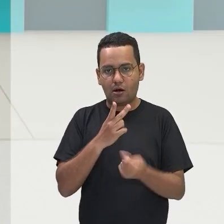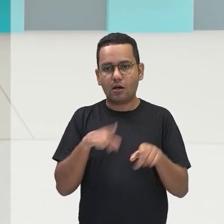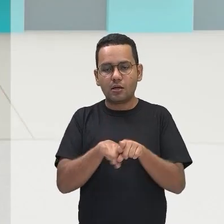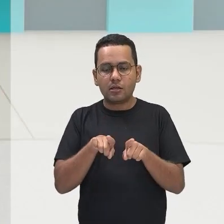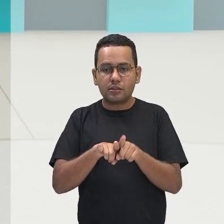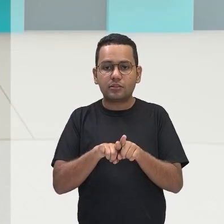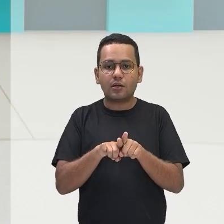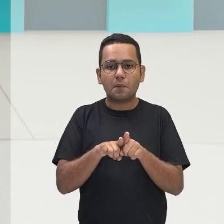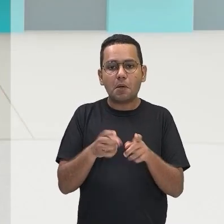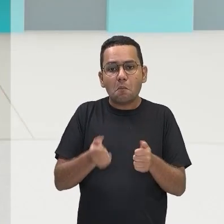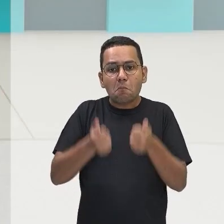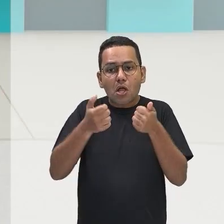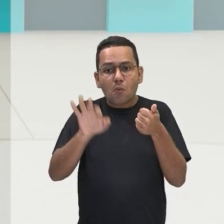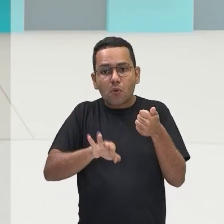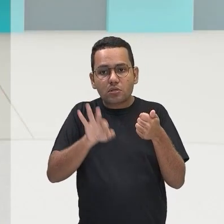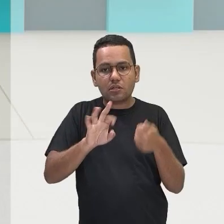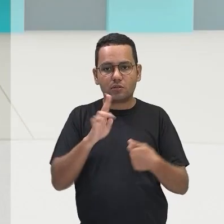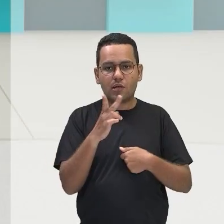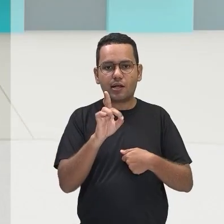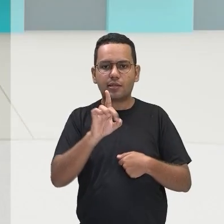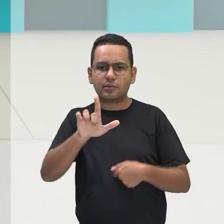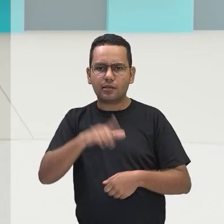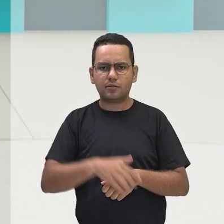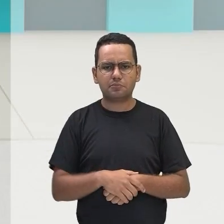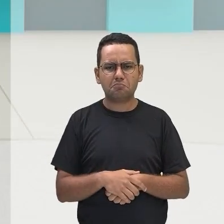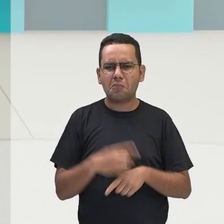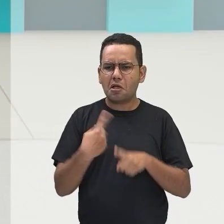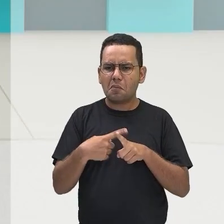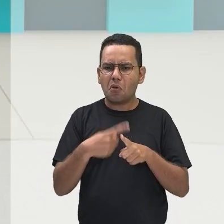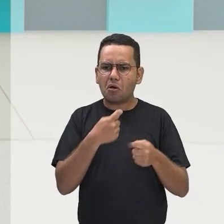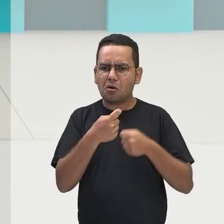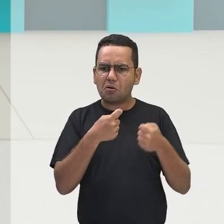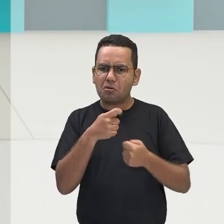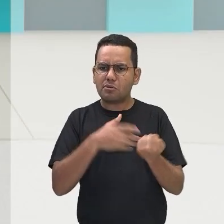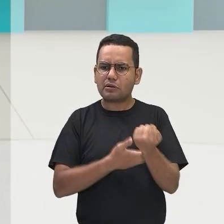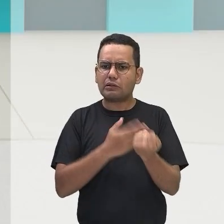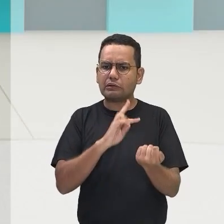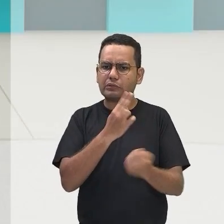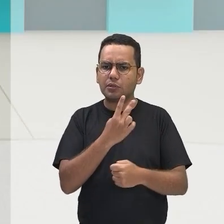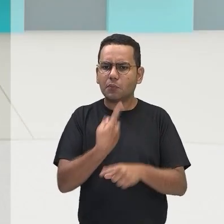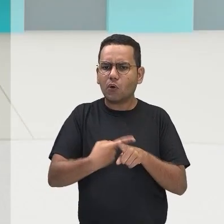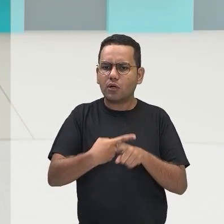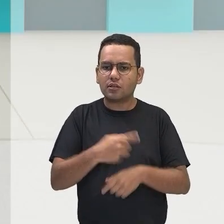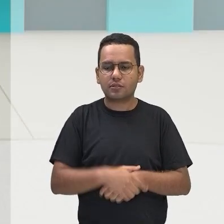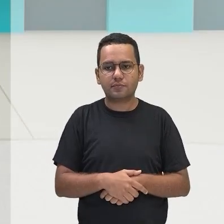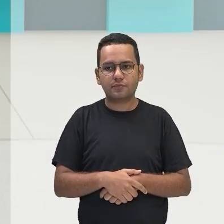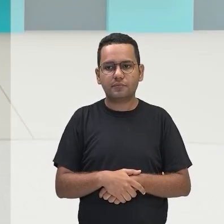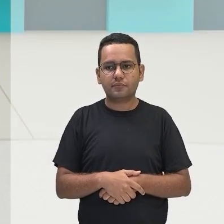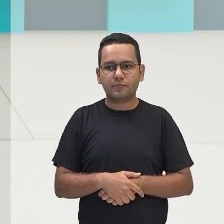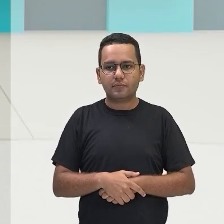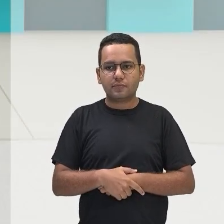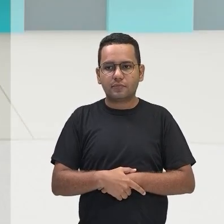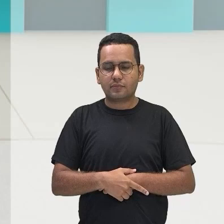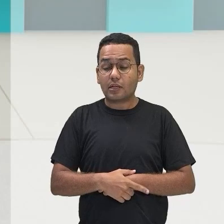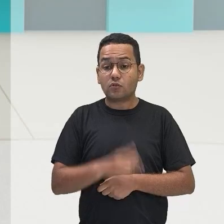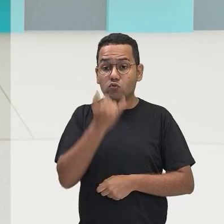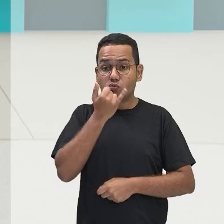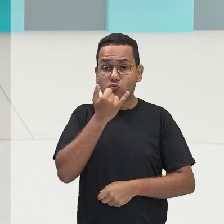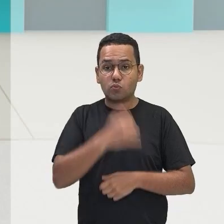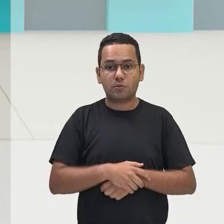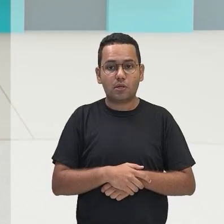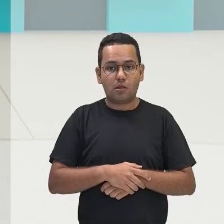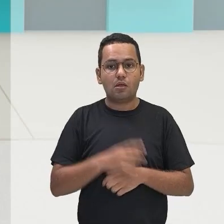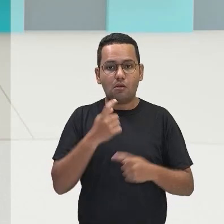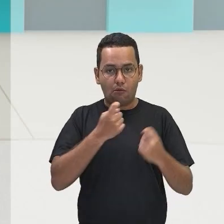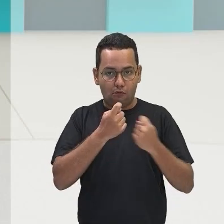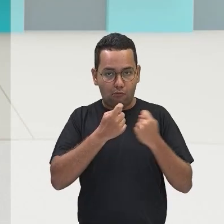HDL, tá? Por que melhora a pressão arterial? Né? Porque vai fortalecer o coração. O seu coração, se você não tiver as artérias